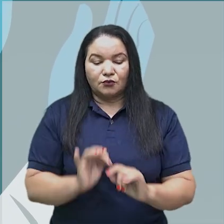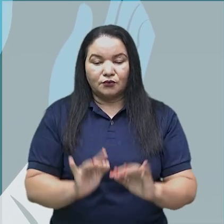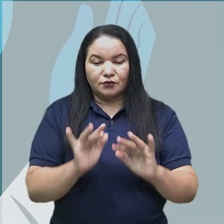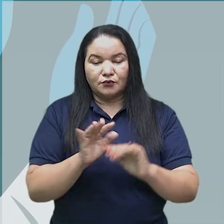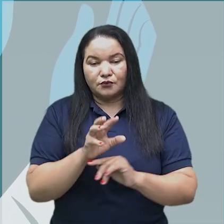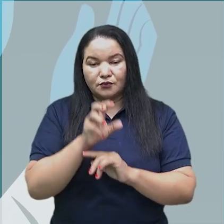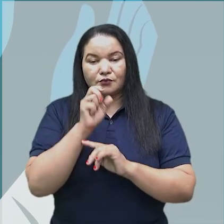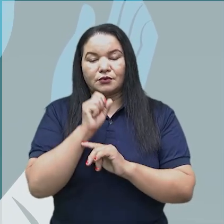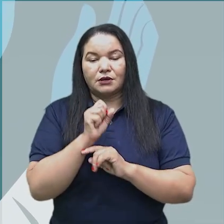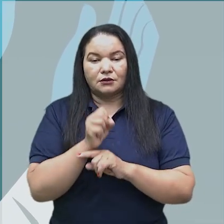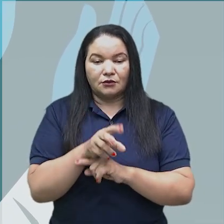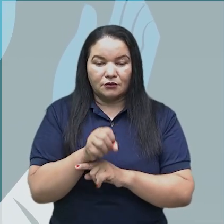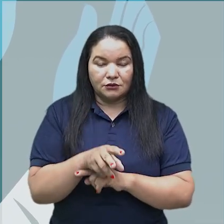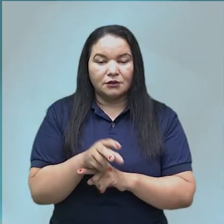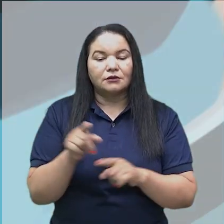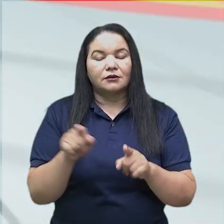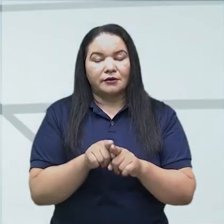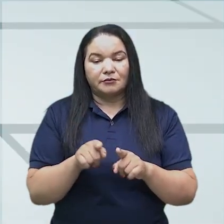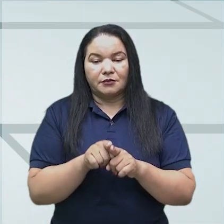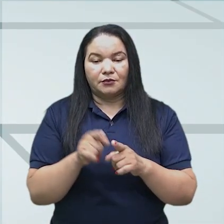partículas tóxicas.